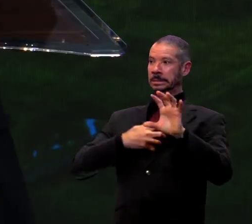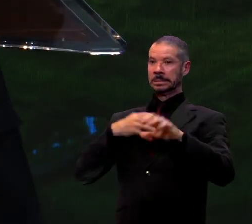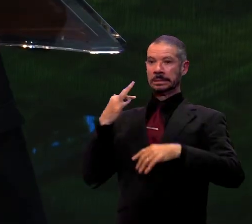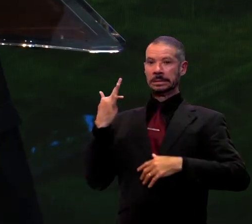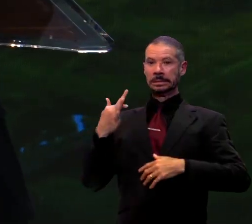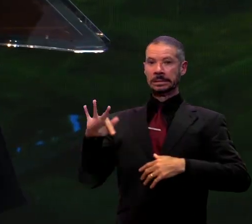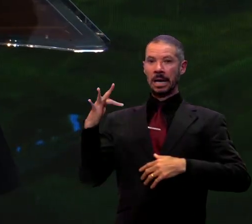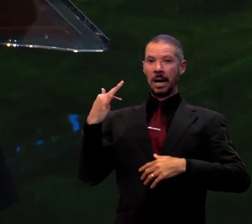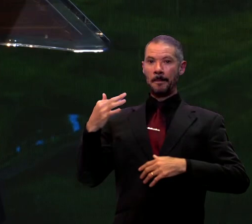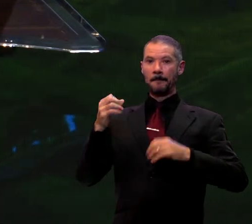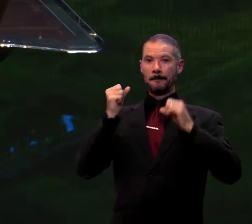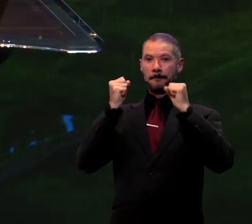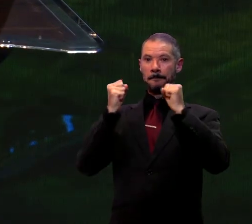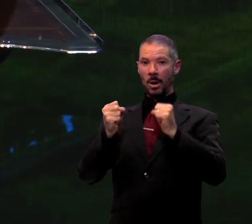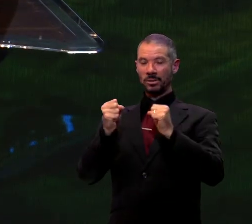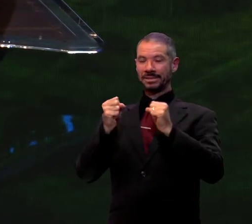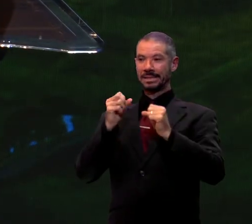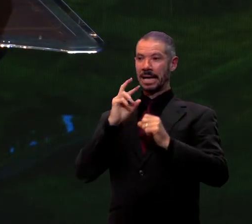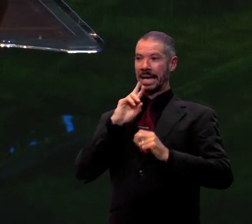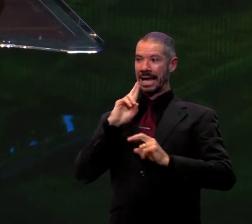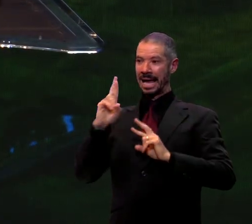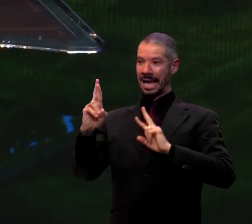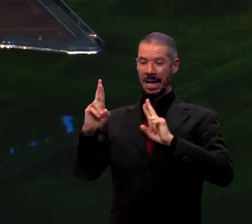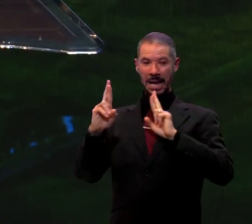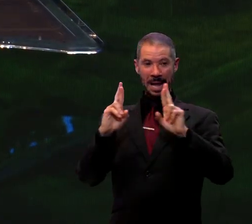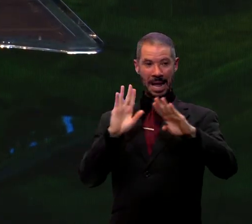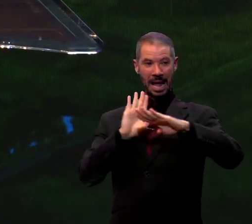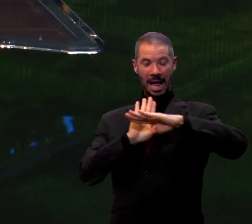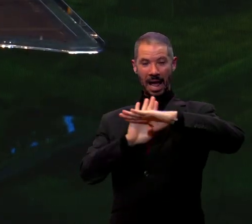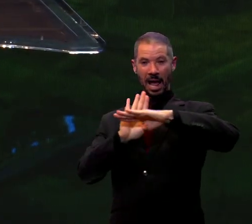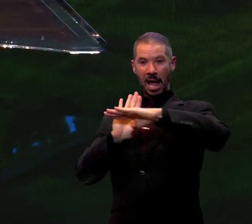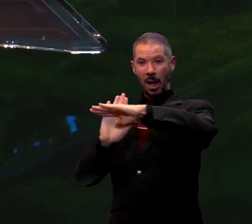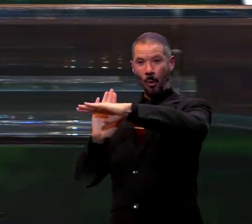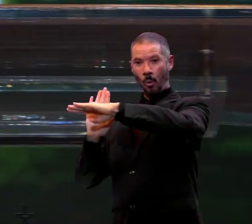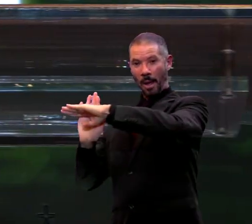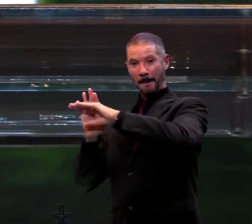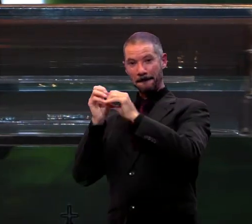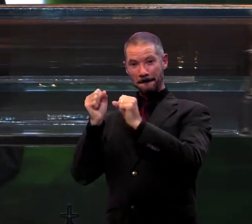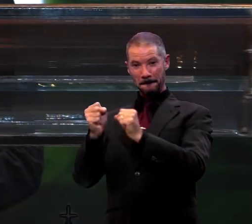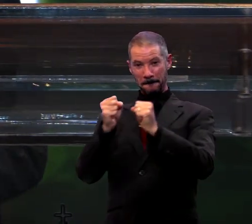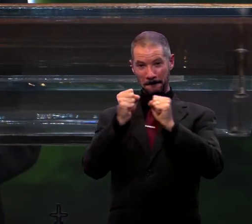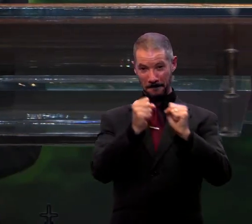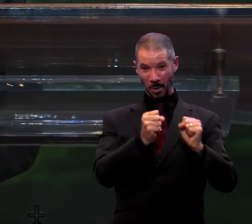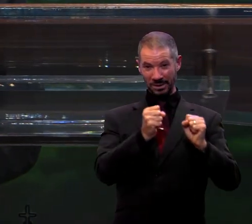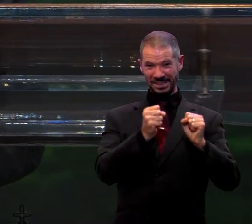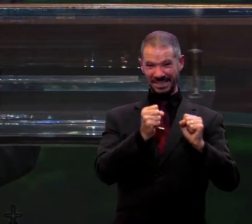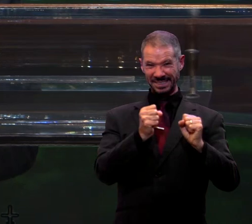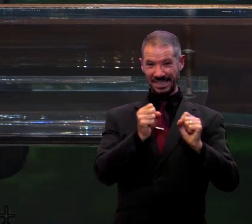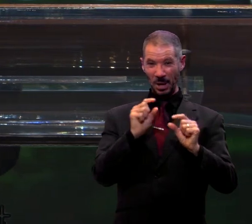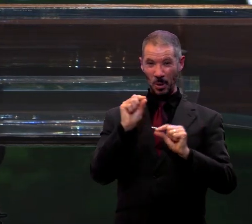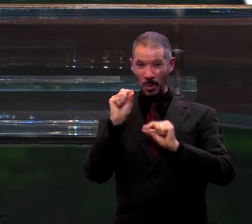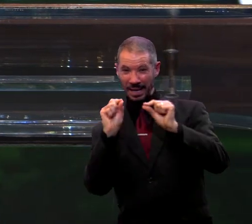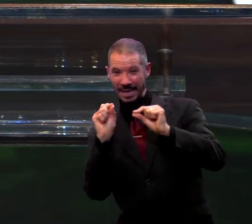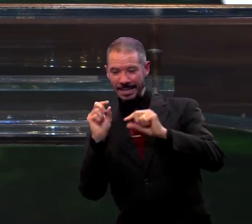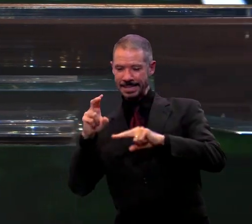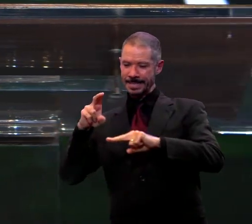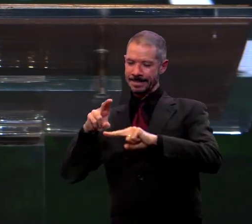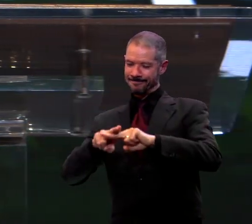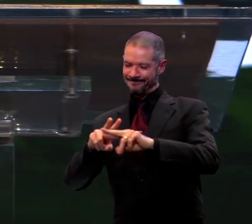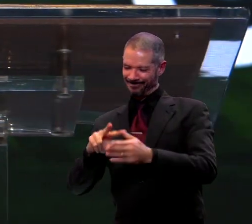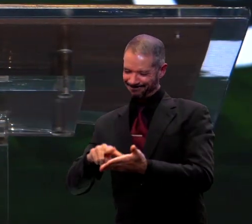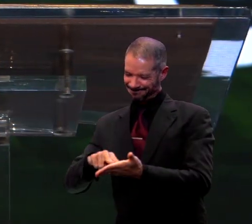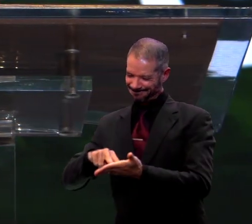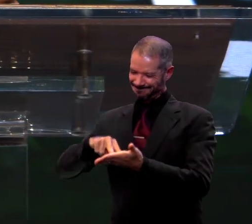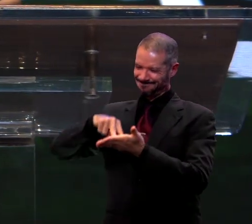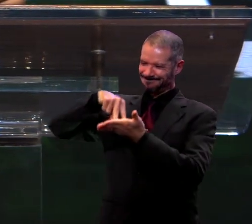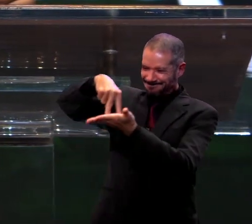você possa ser resposta para alguém, para que você possa levantar da cadeira